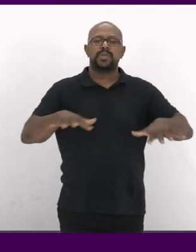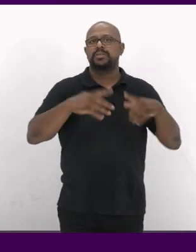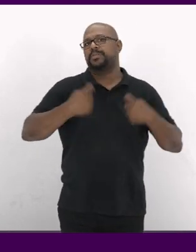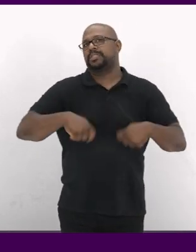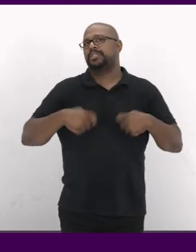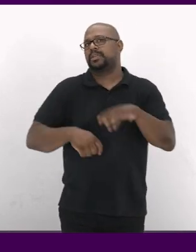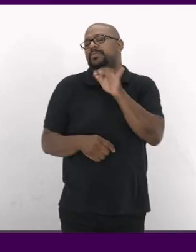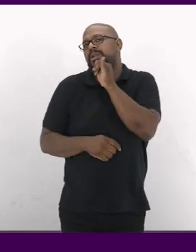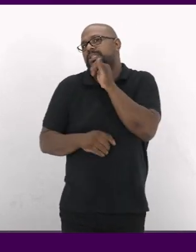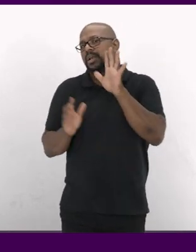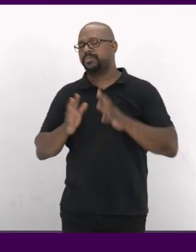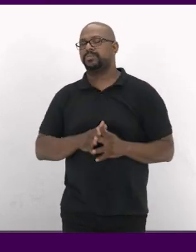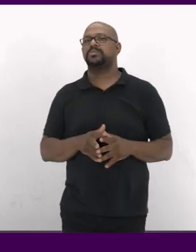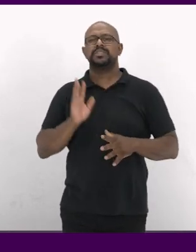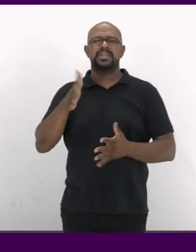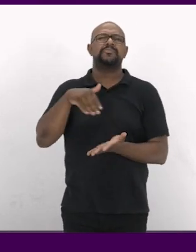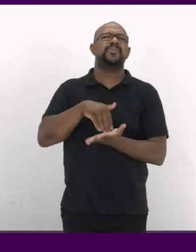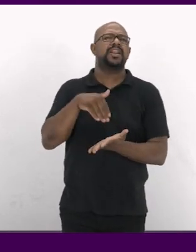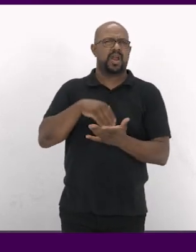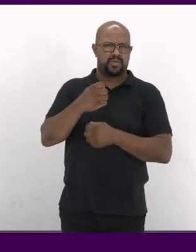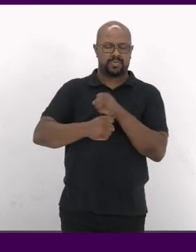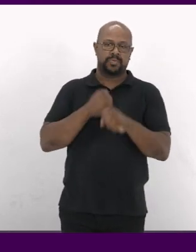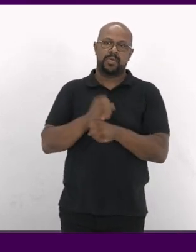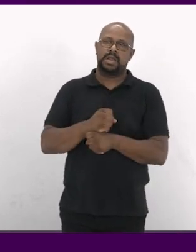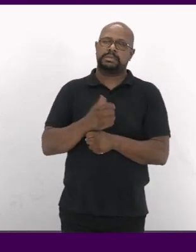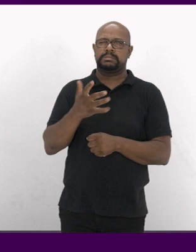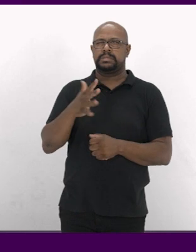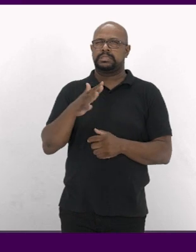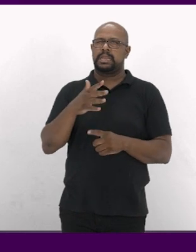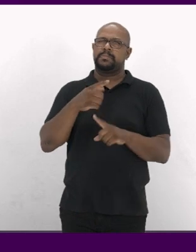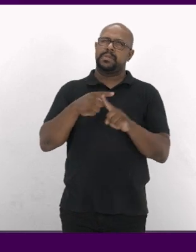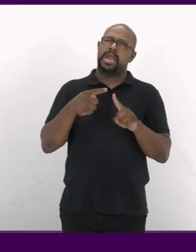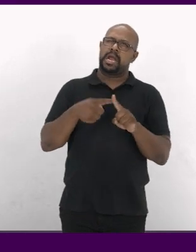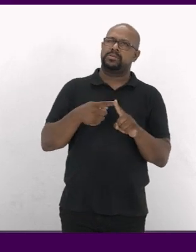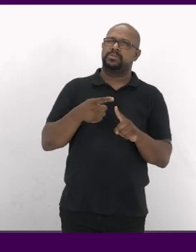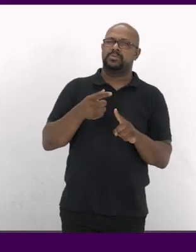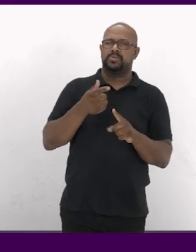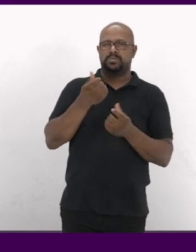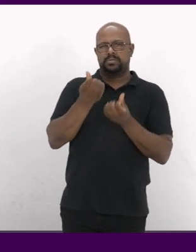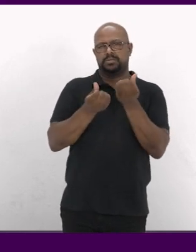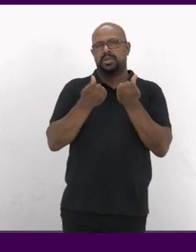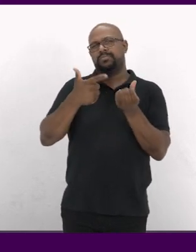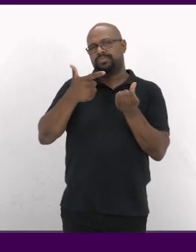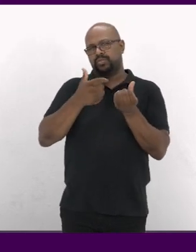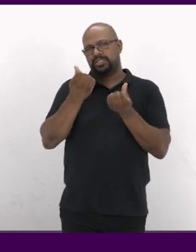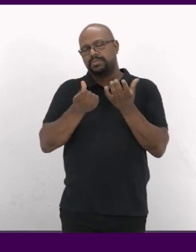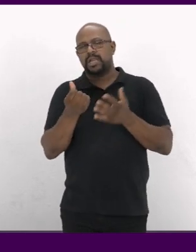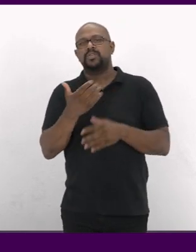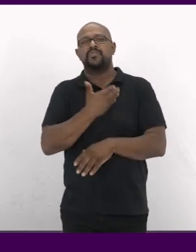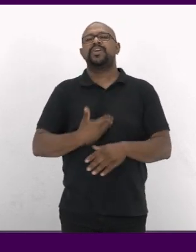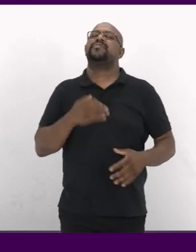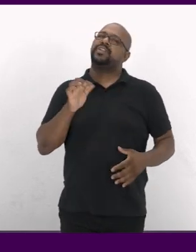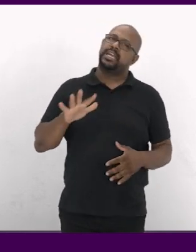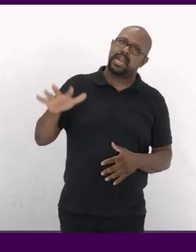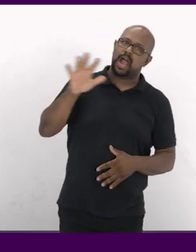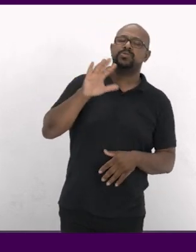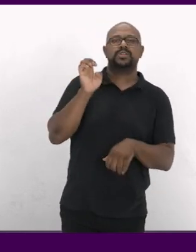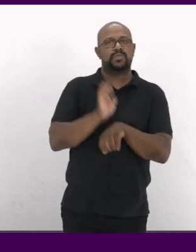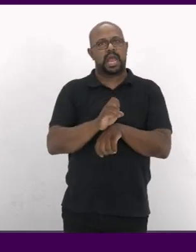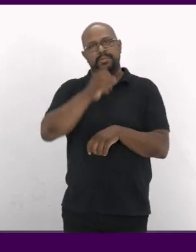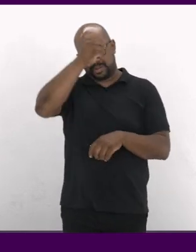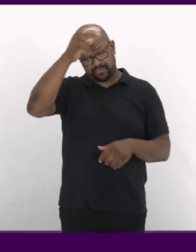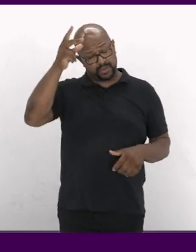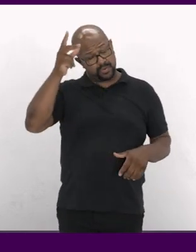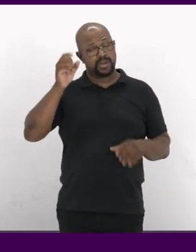espaço precisa, por exemplo. Todo final do ano, em geral em meados do segundo semestre, o governo federal, os governos estaduais e